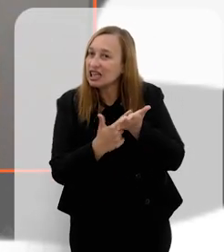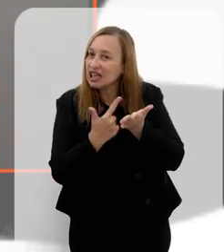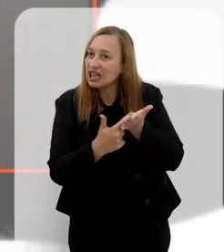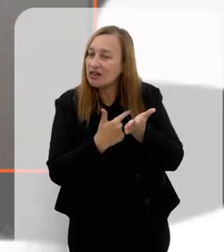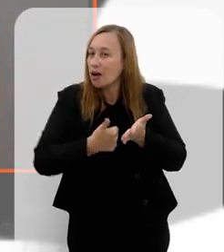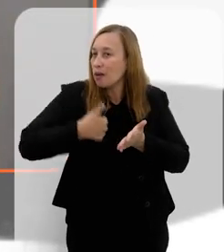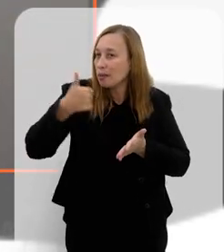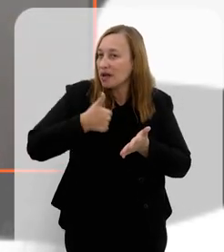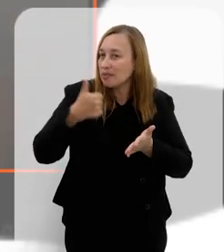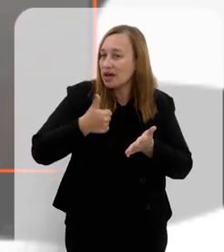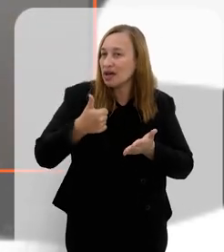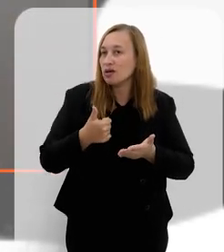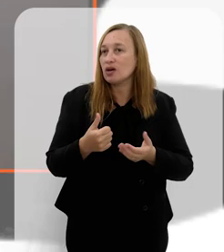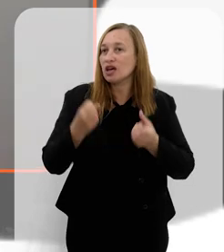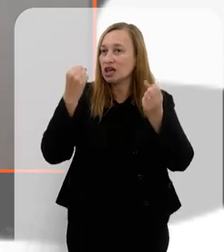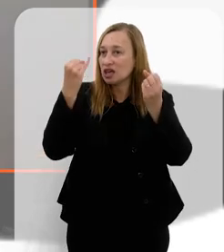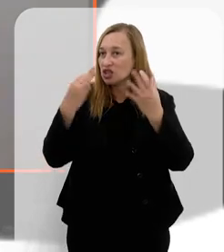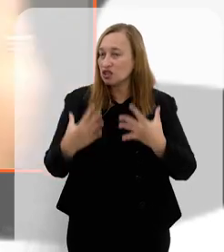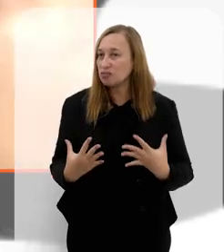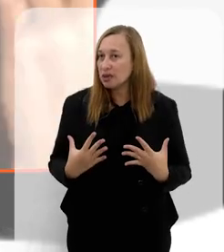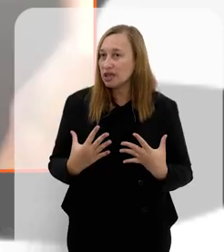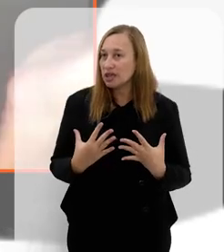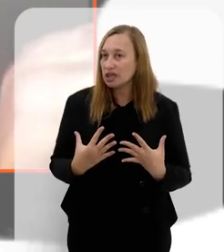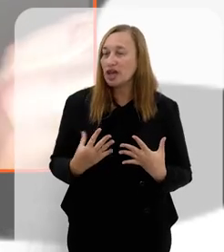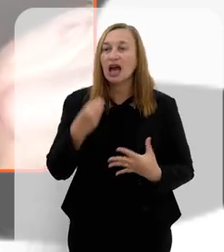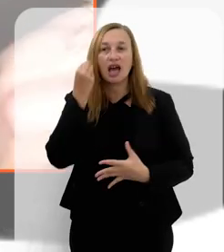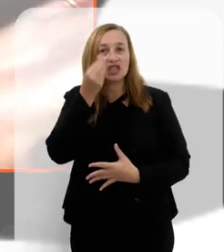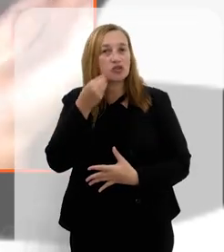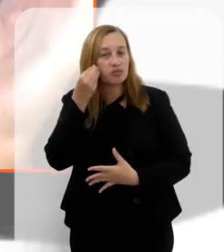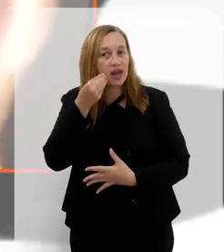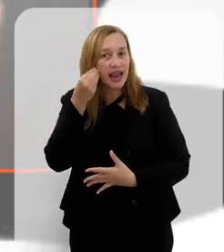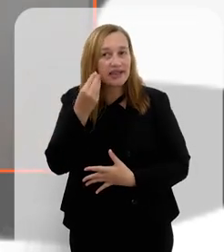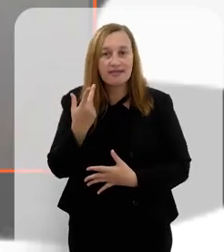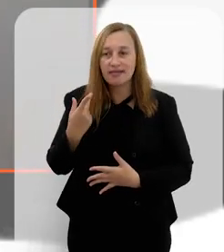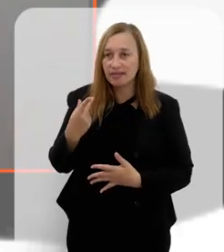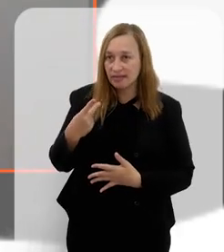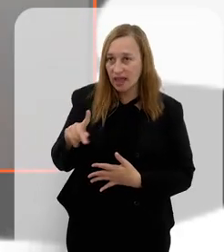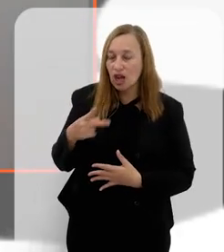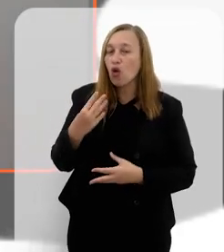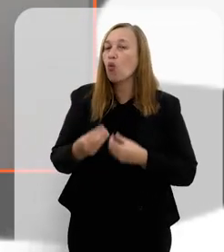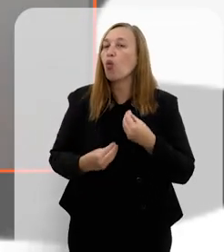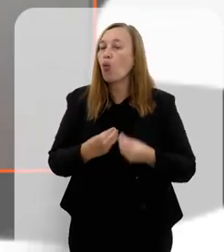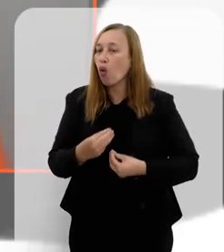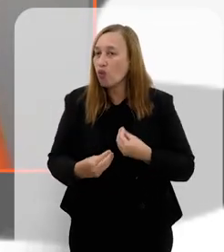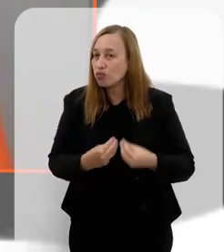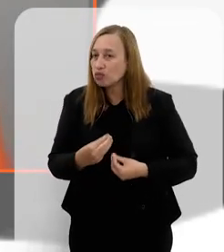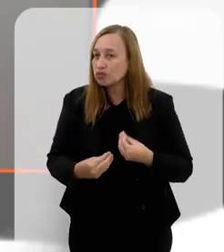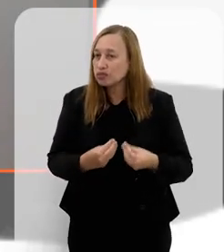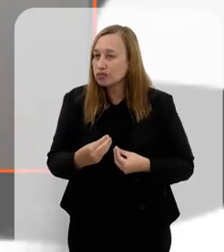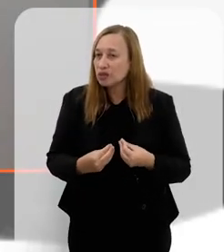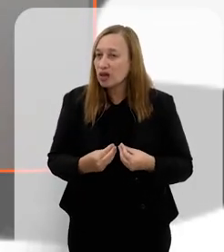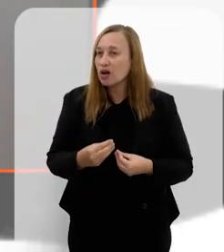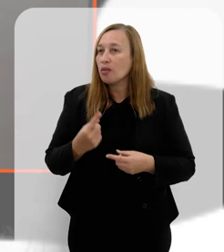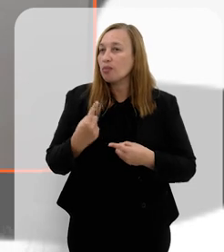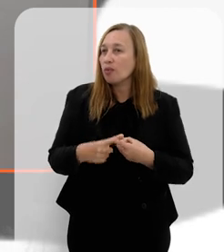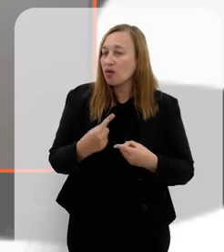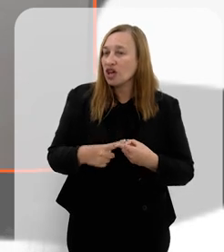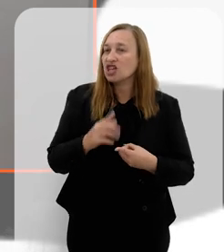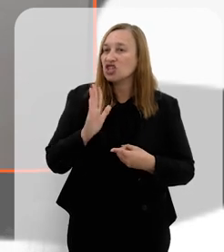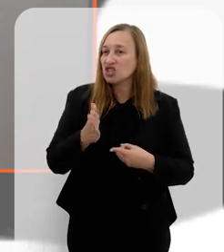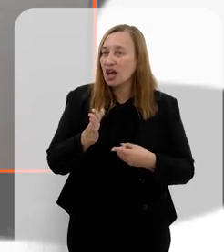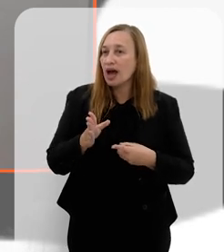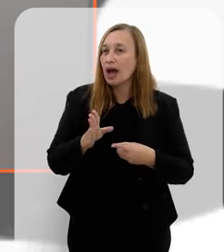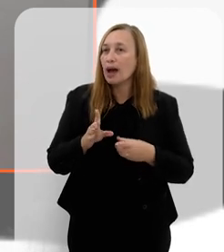livro, primeiro ele conta um pouco a experiência dele, como é que foi, porque ele